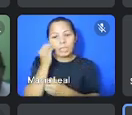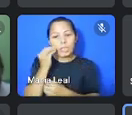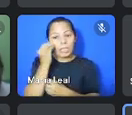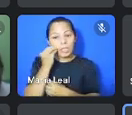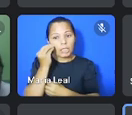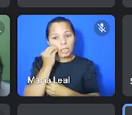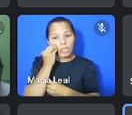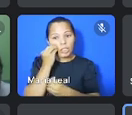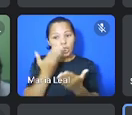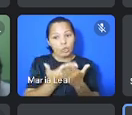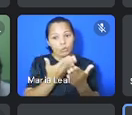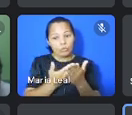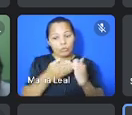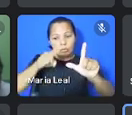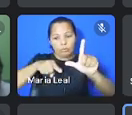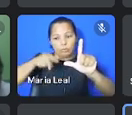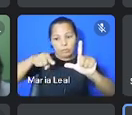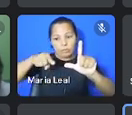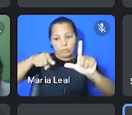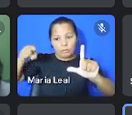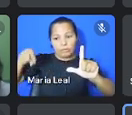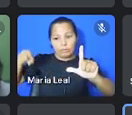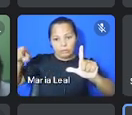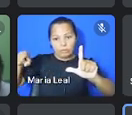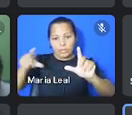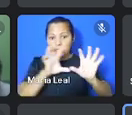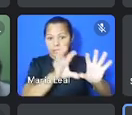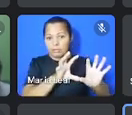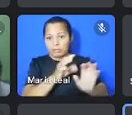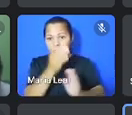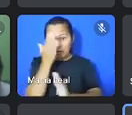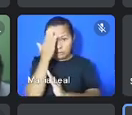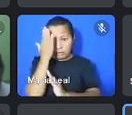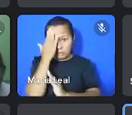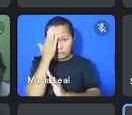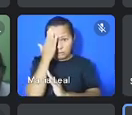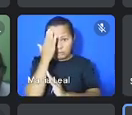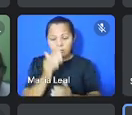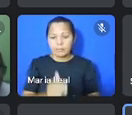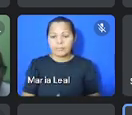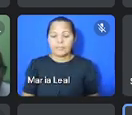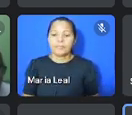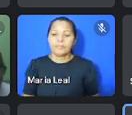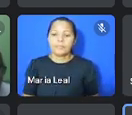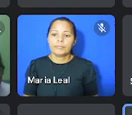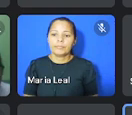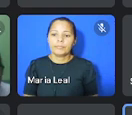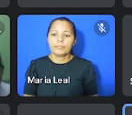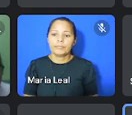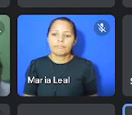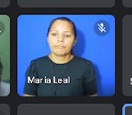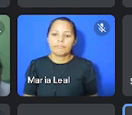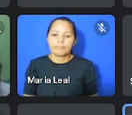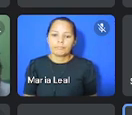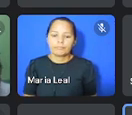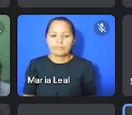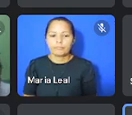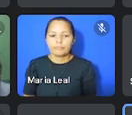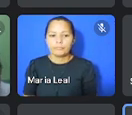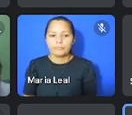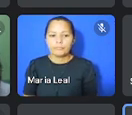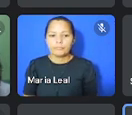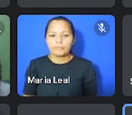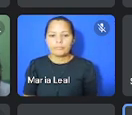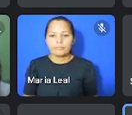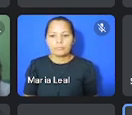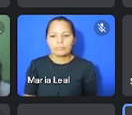estudar o gráfico dessa forma, tá bom? É uma parábola, ela